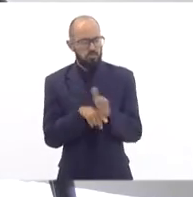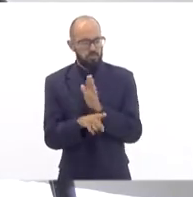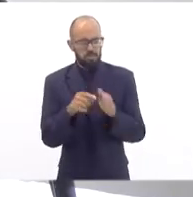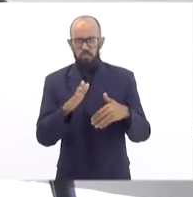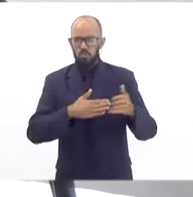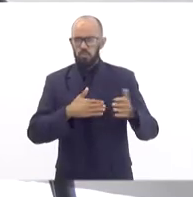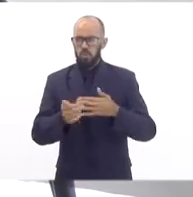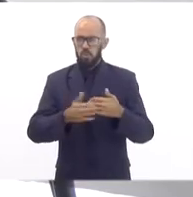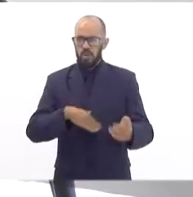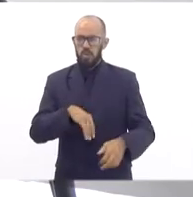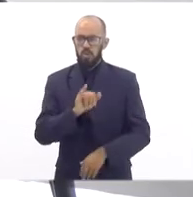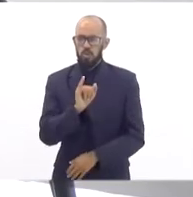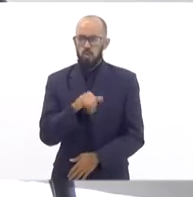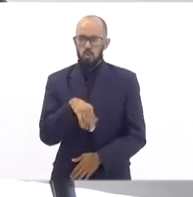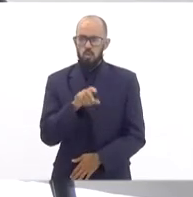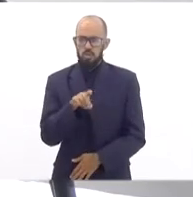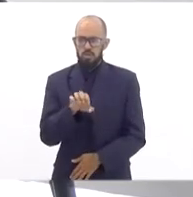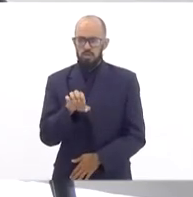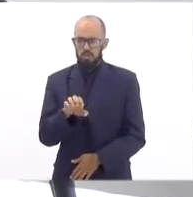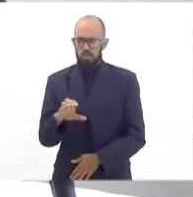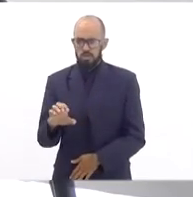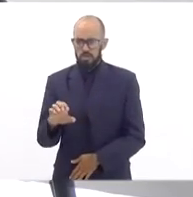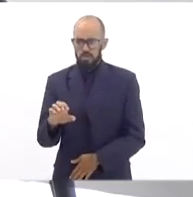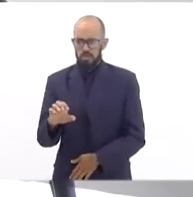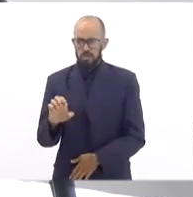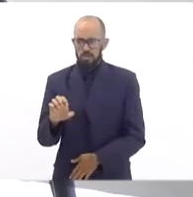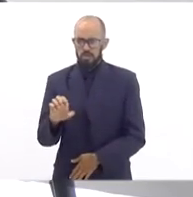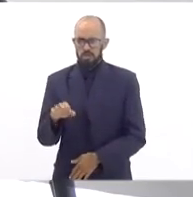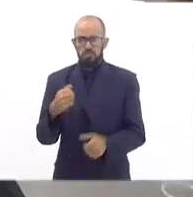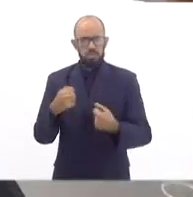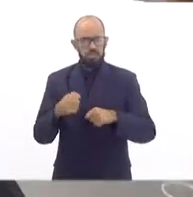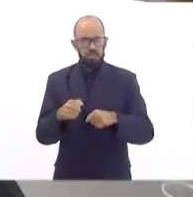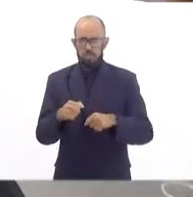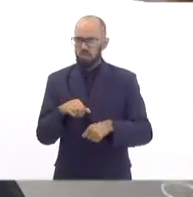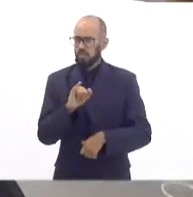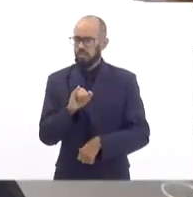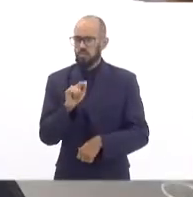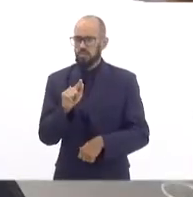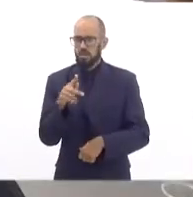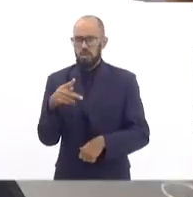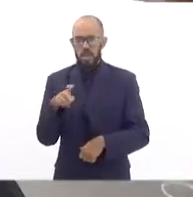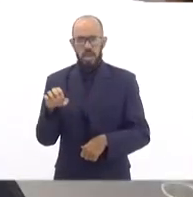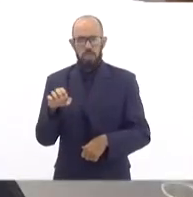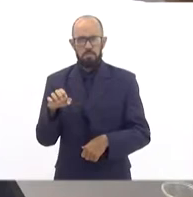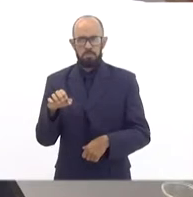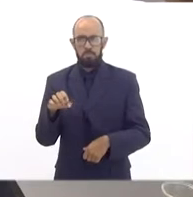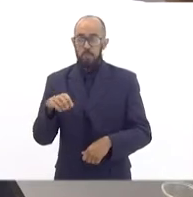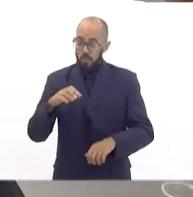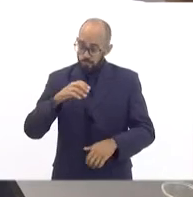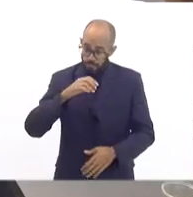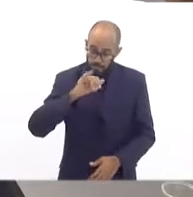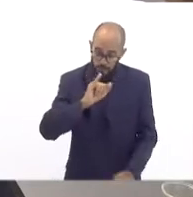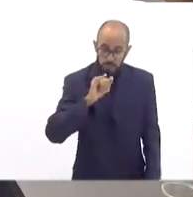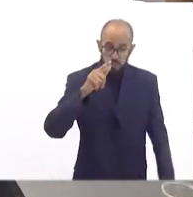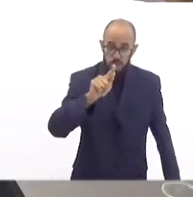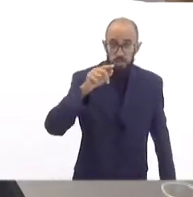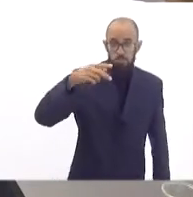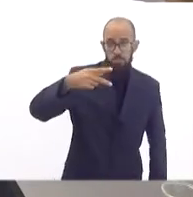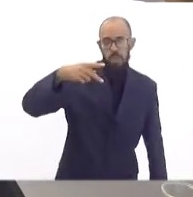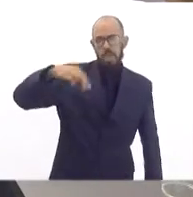Acho que esse indexador tem que ser alterado, Luiz Paulo. IGPM é inaceitável. É inaceitável. Agora, independentemente